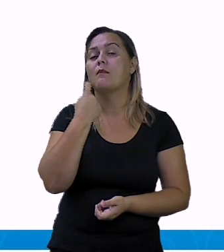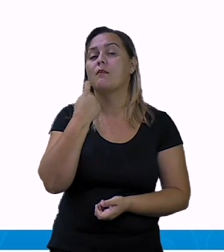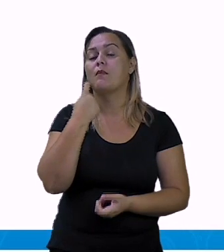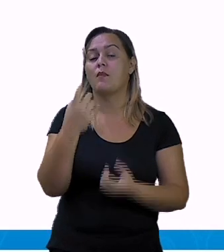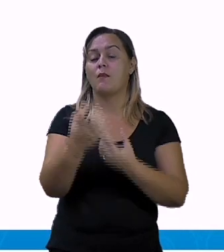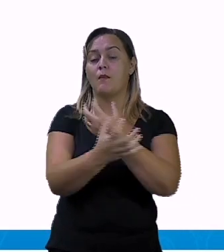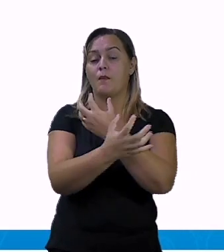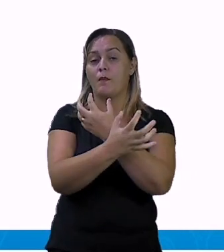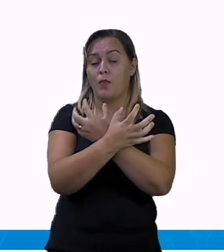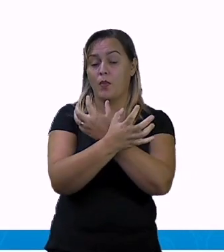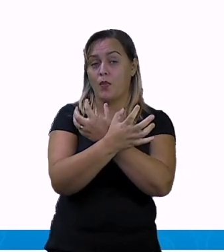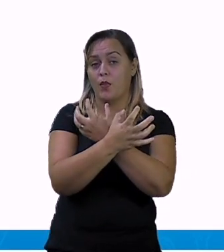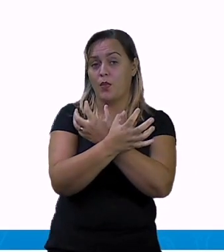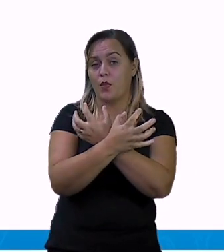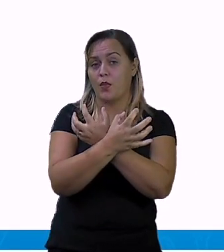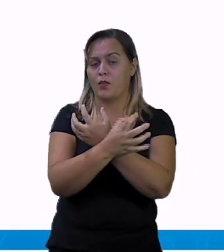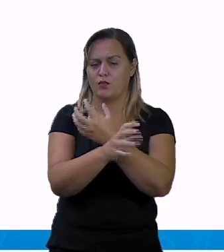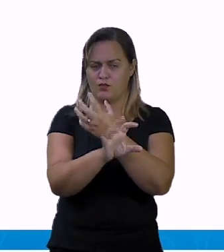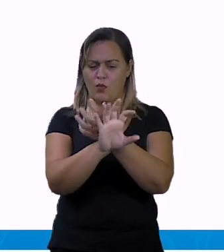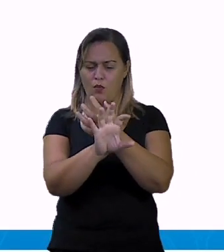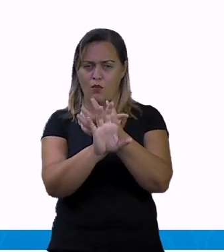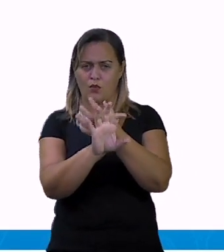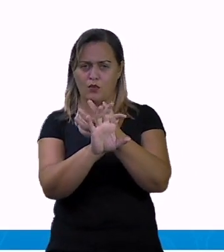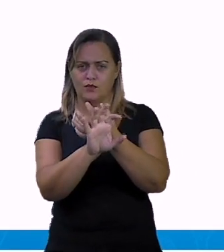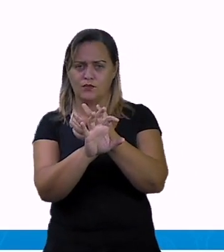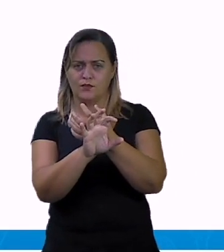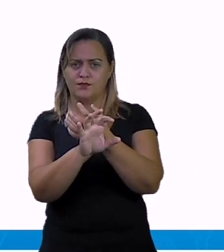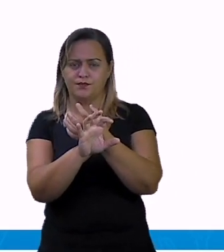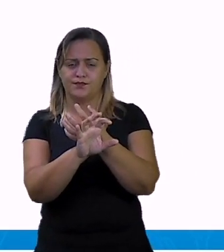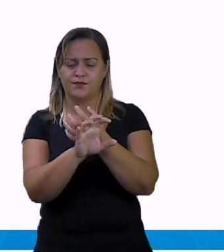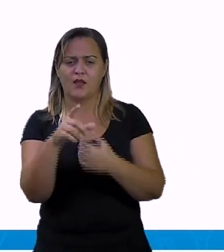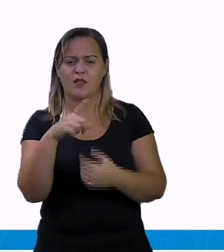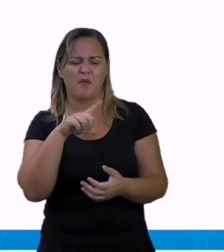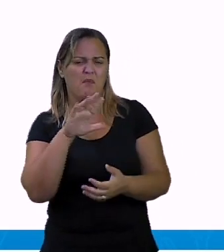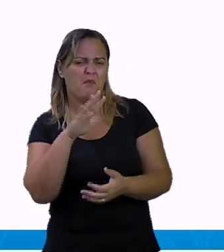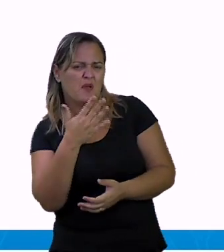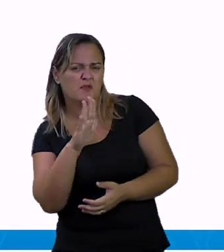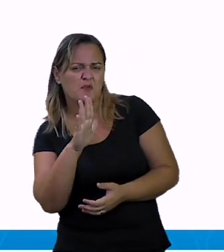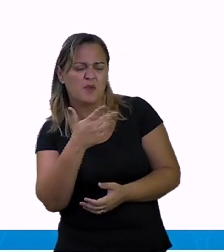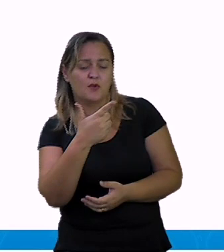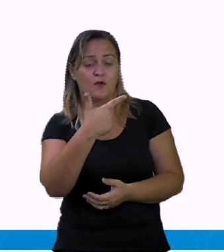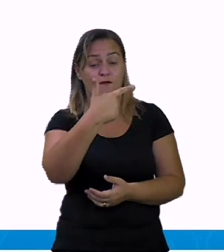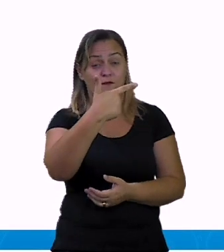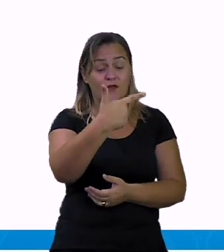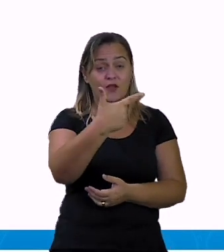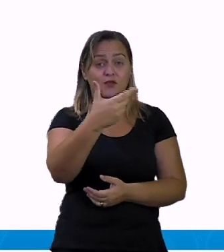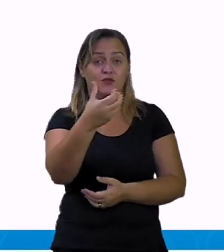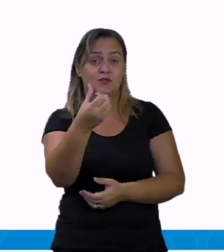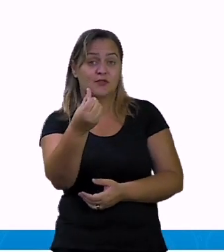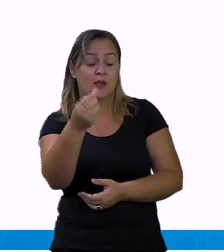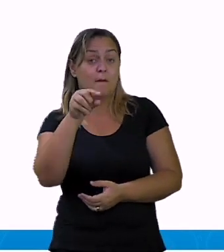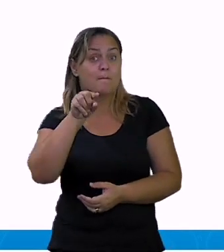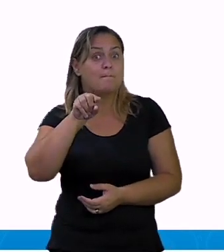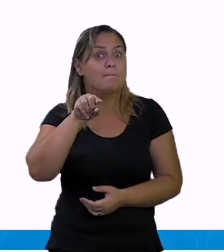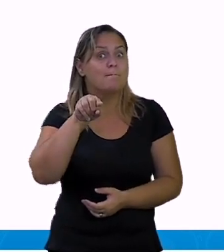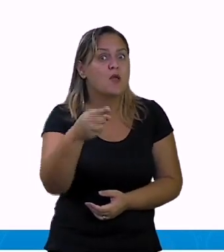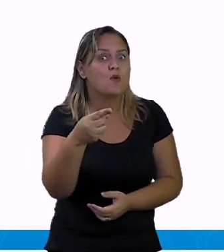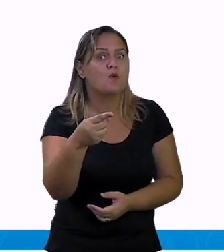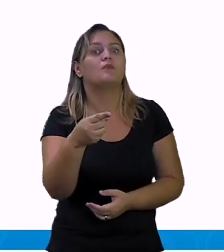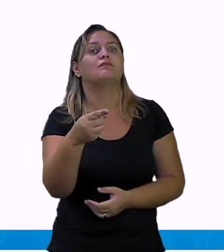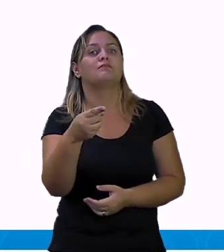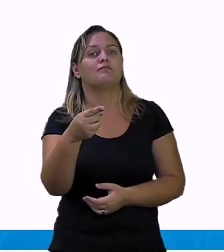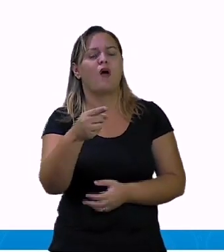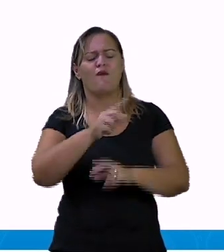já catalogados e aproximadamente 26 mil espécies Esse grupo é o